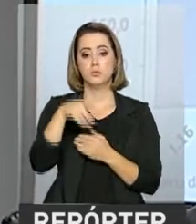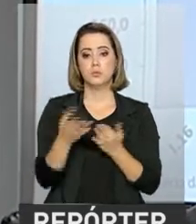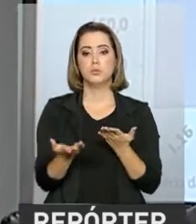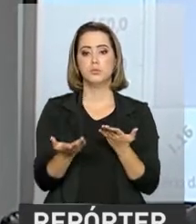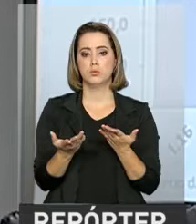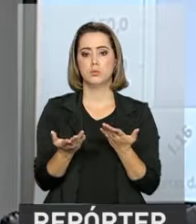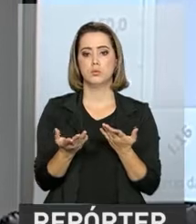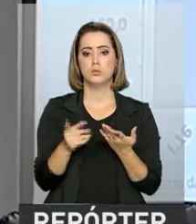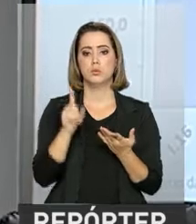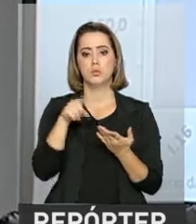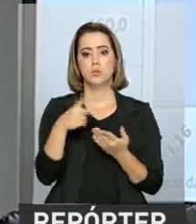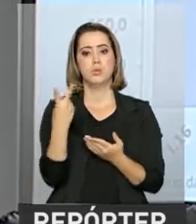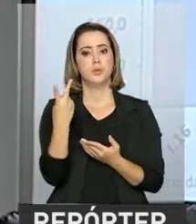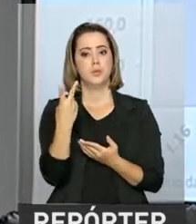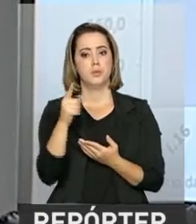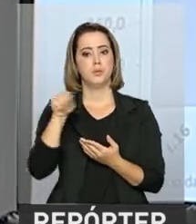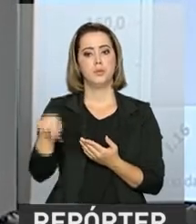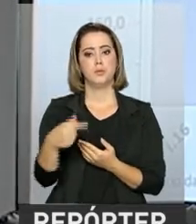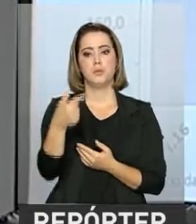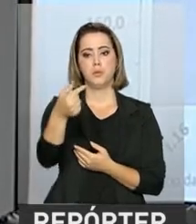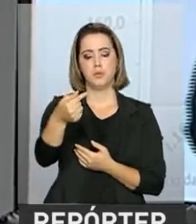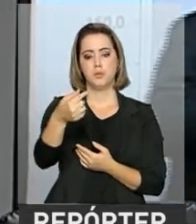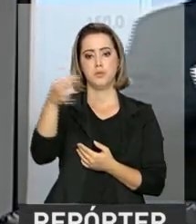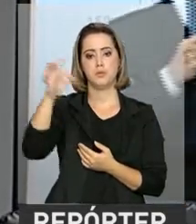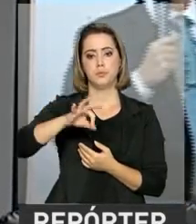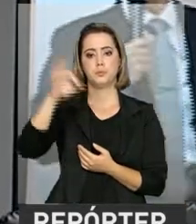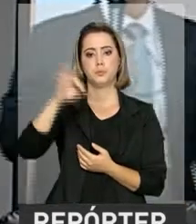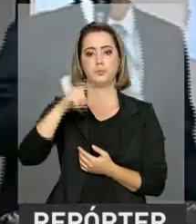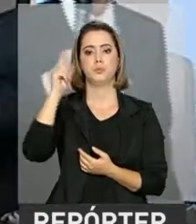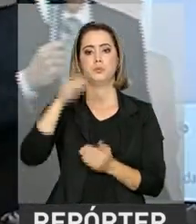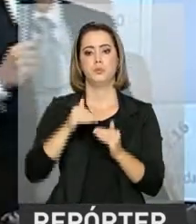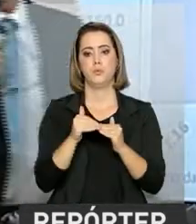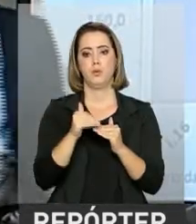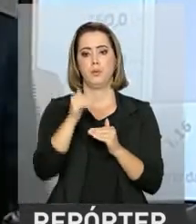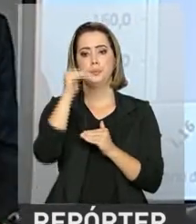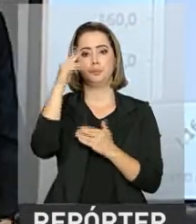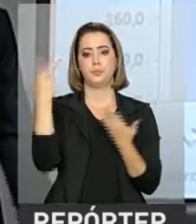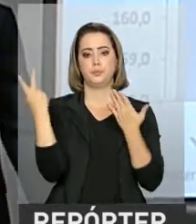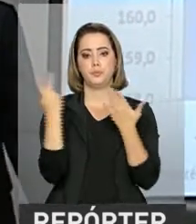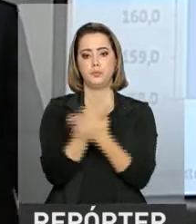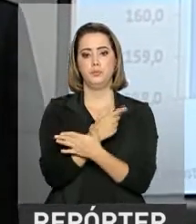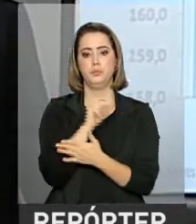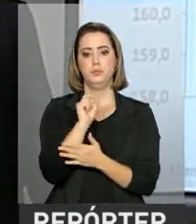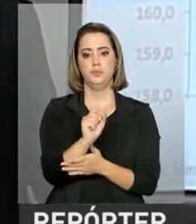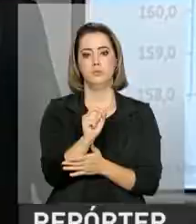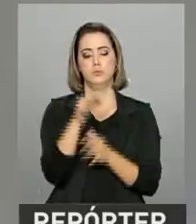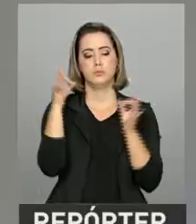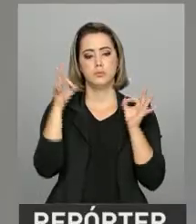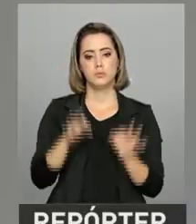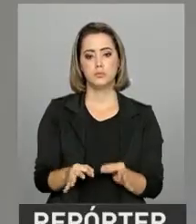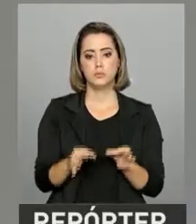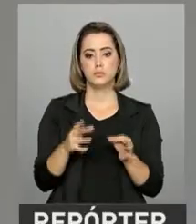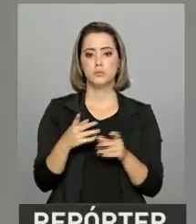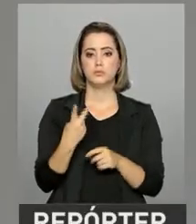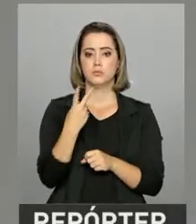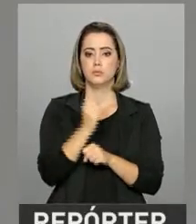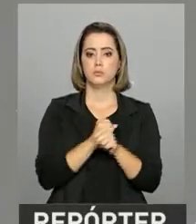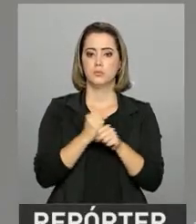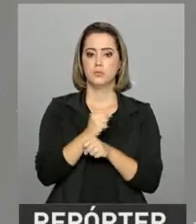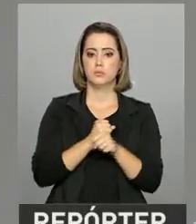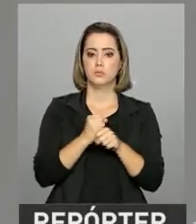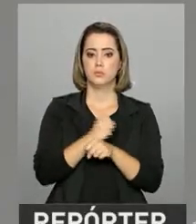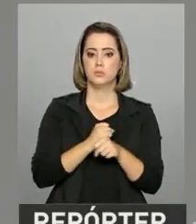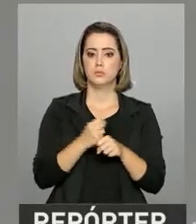é um dois golos antes então esse é o crescimento que vai acontecer de foto durante o ano